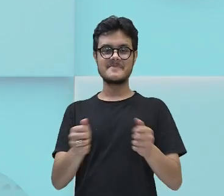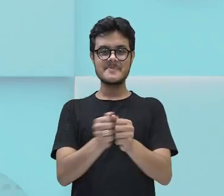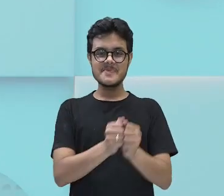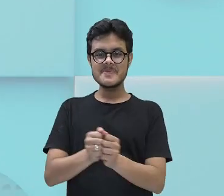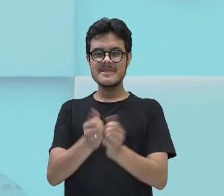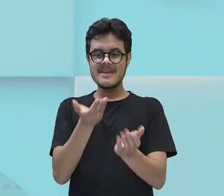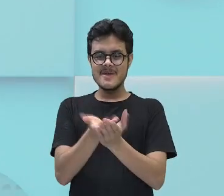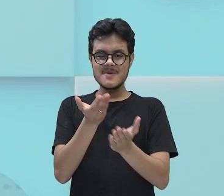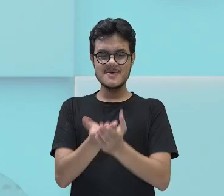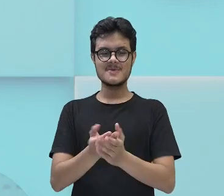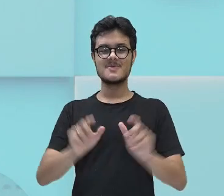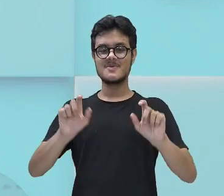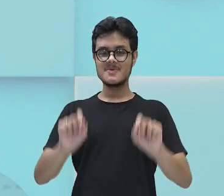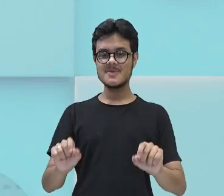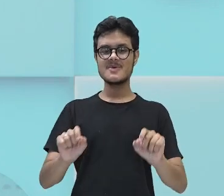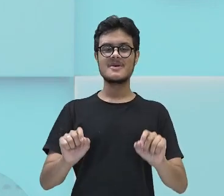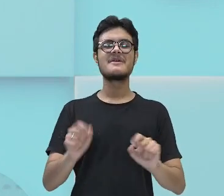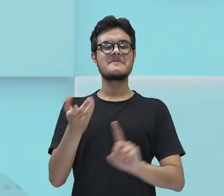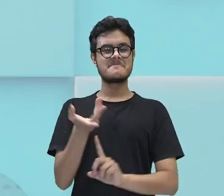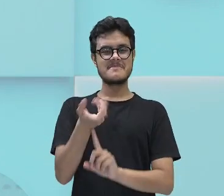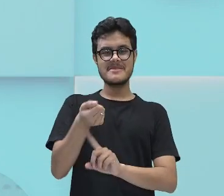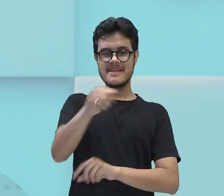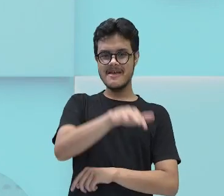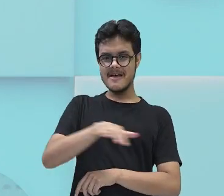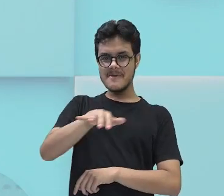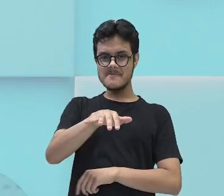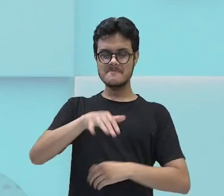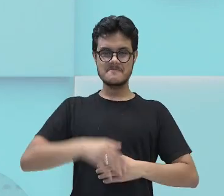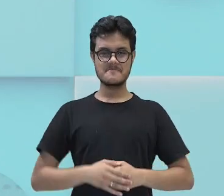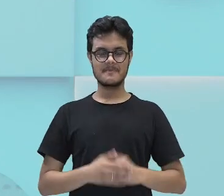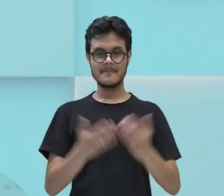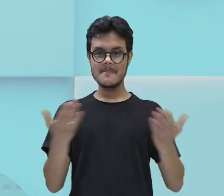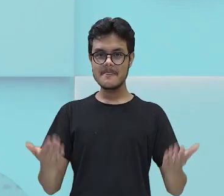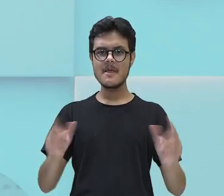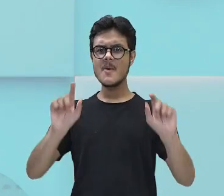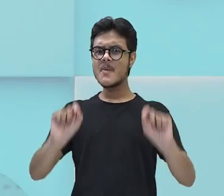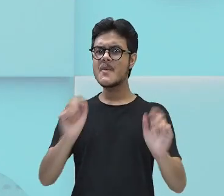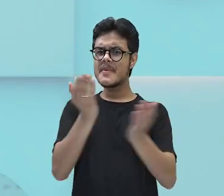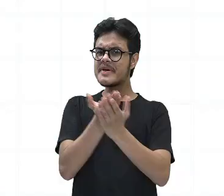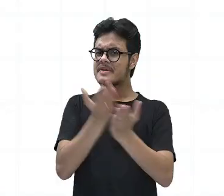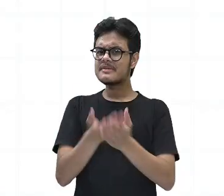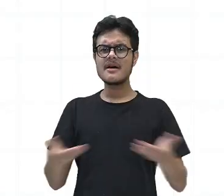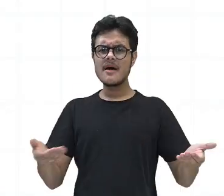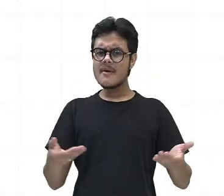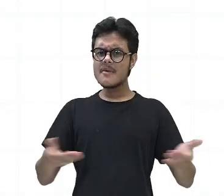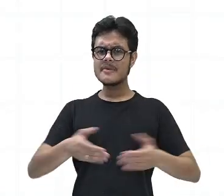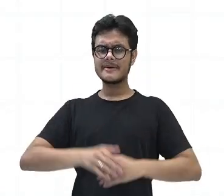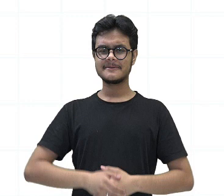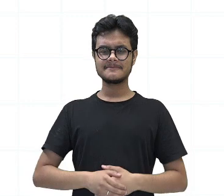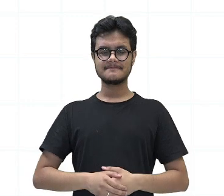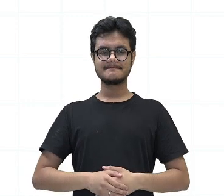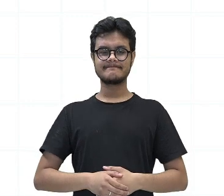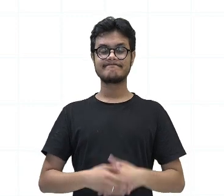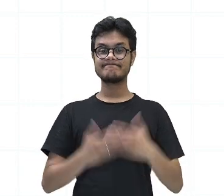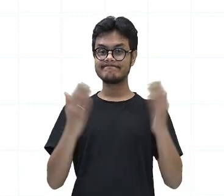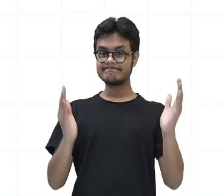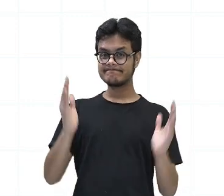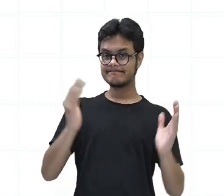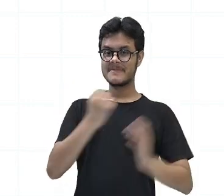vocês nessa trajetória que envolve o mundo da arte. E vamos ver o que nós temos para a aula de hoje? Nossa